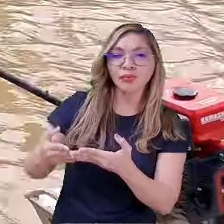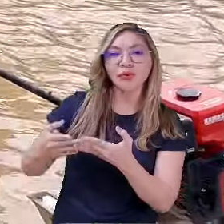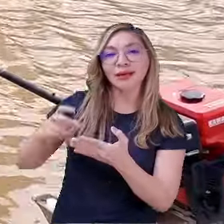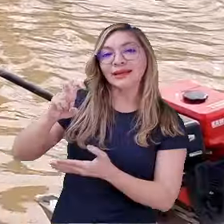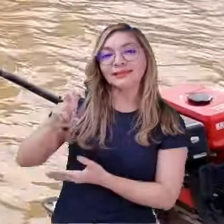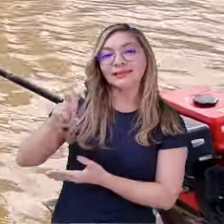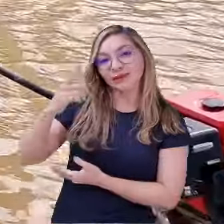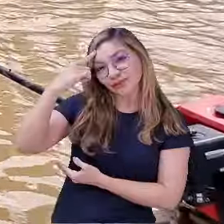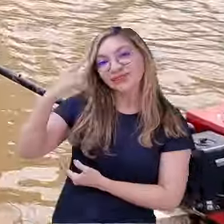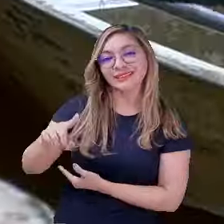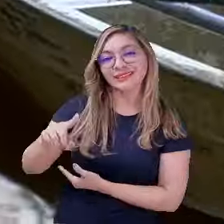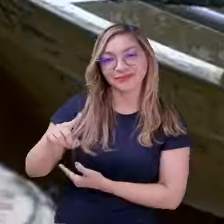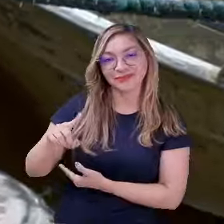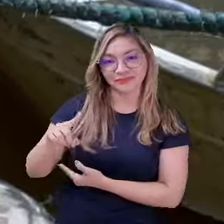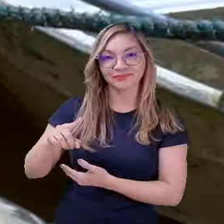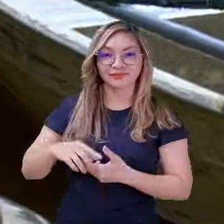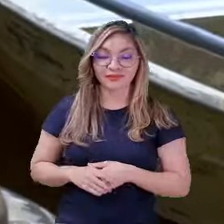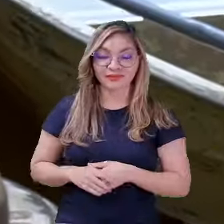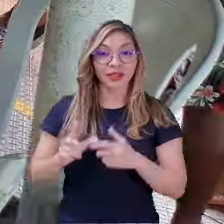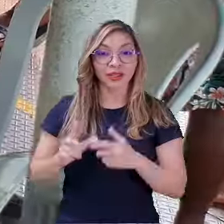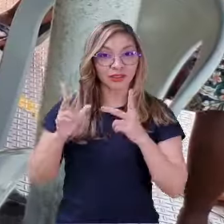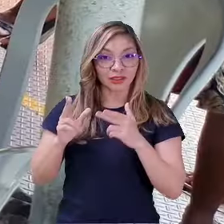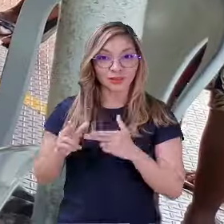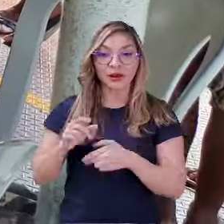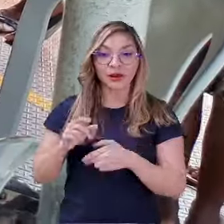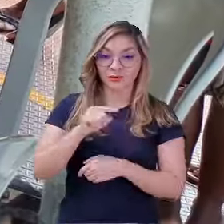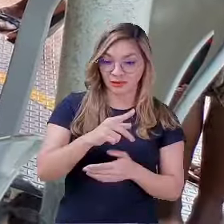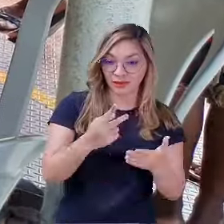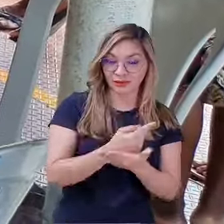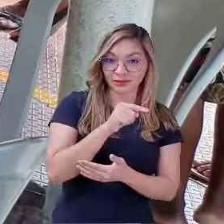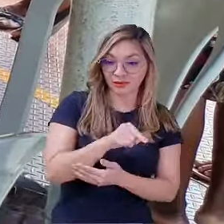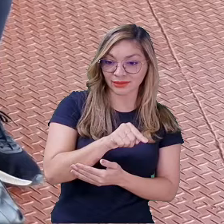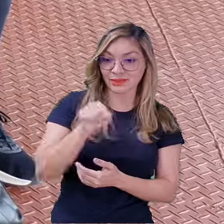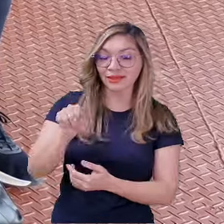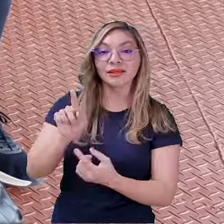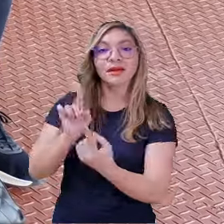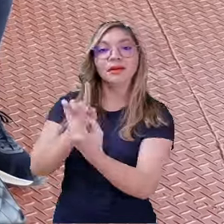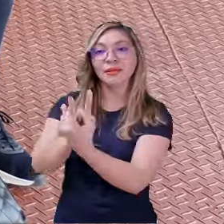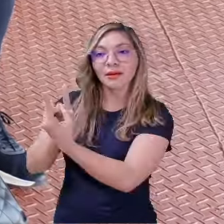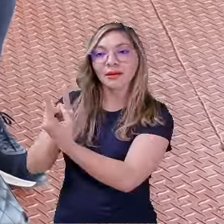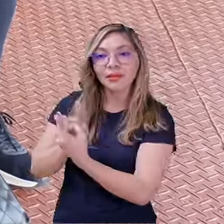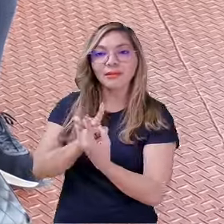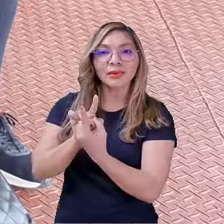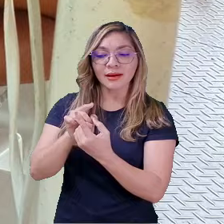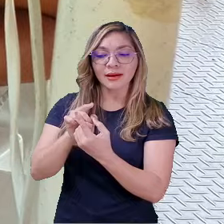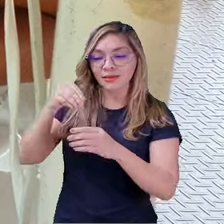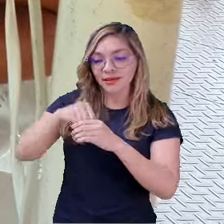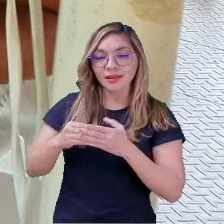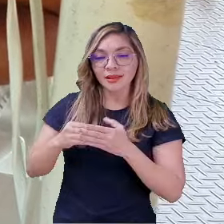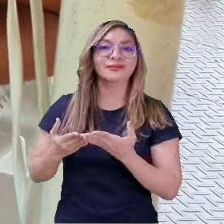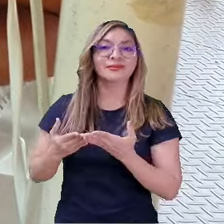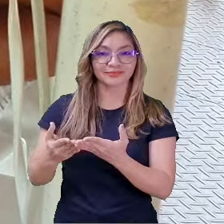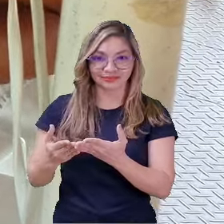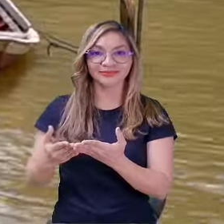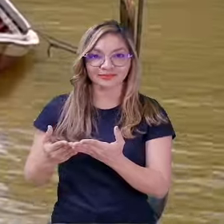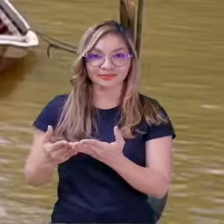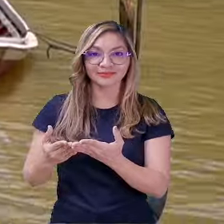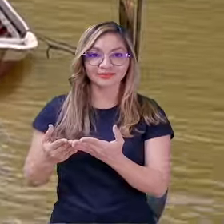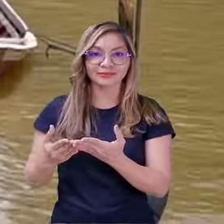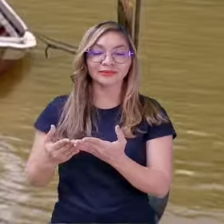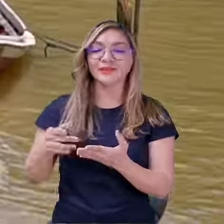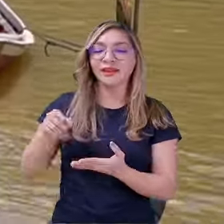atividades. A exemplo do que ocorreu em Limão do Curuá, os atendimentos também foram realizados a bordo da embarcação. Mesmo sendo considerada